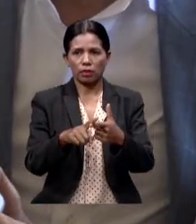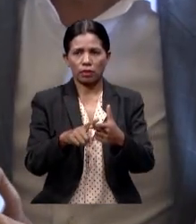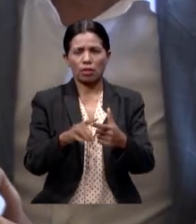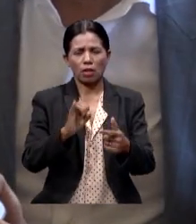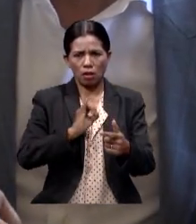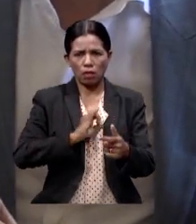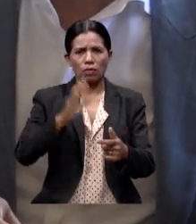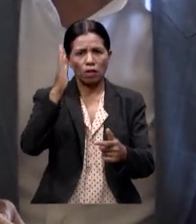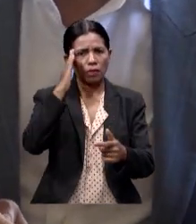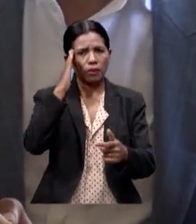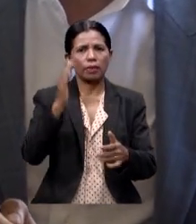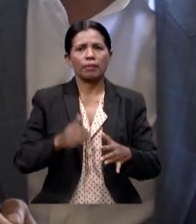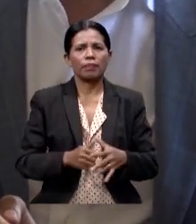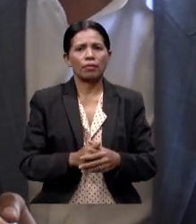a